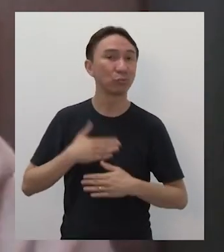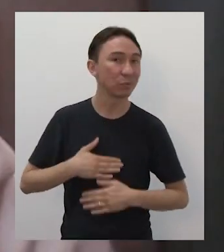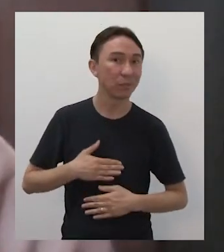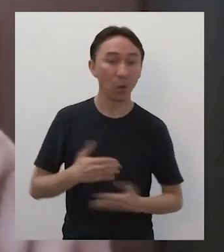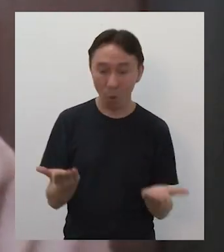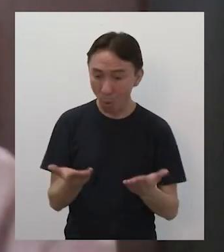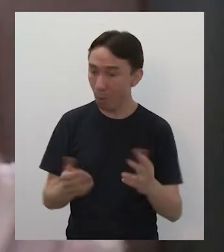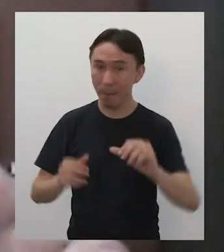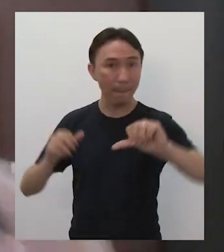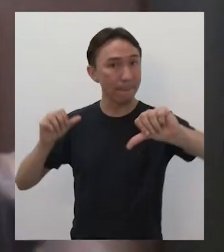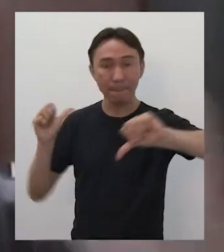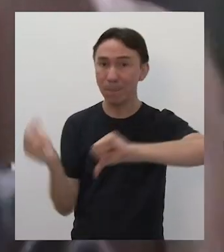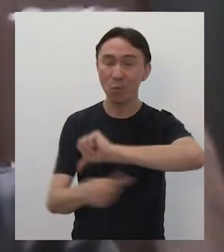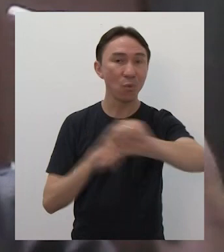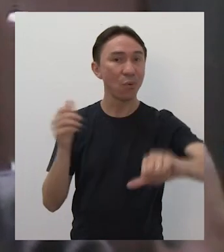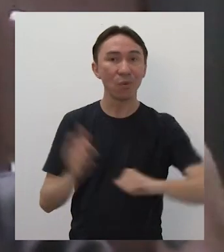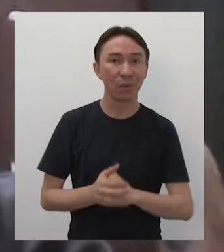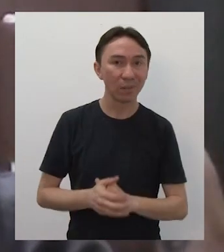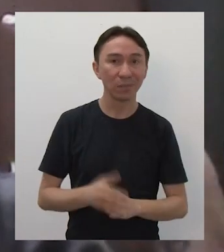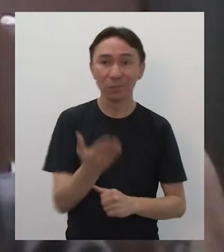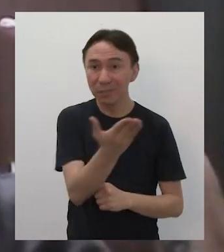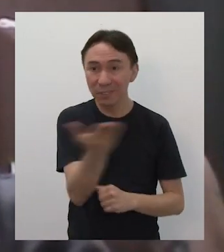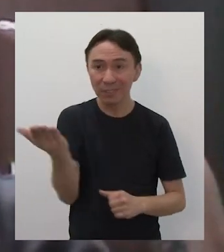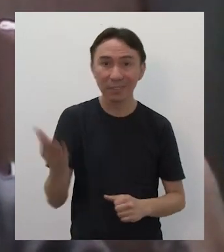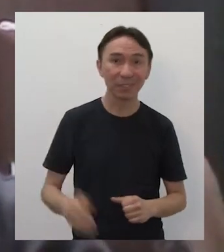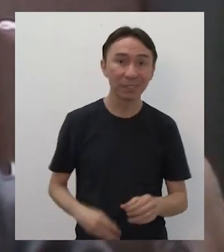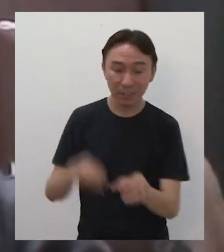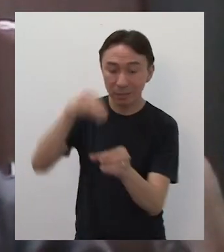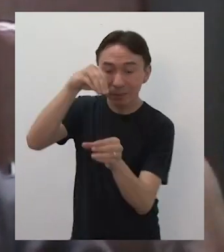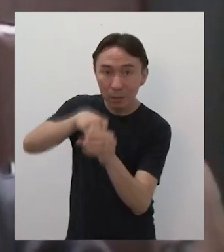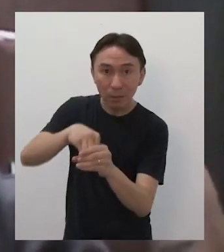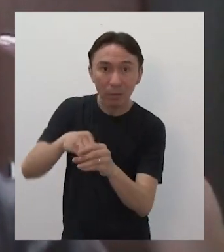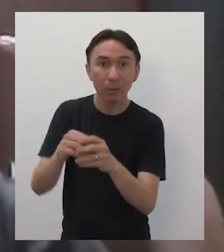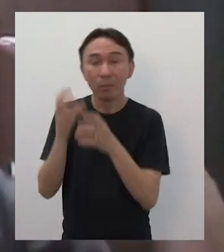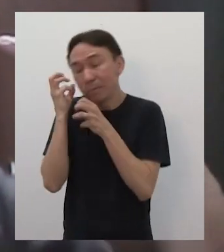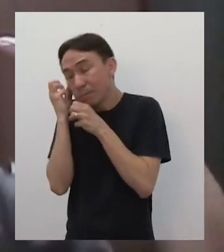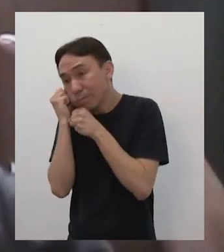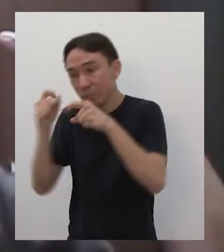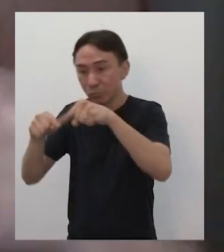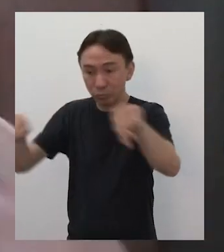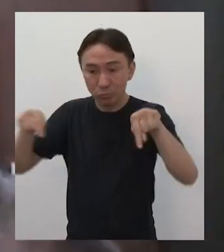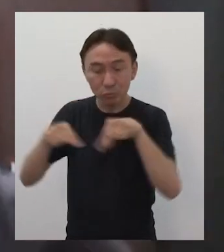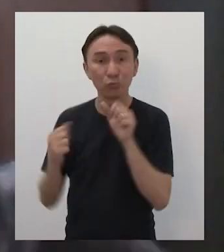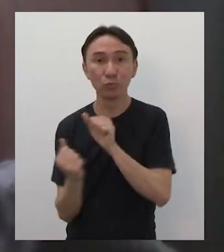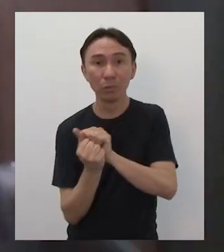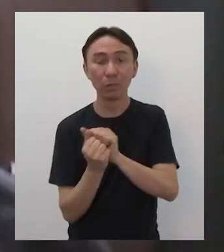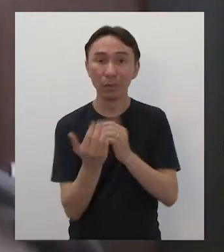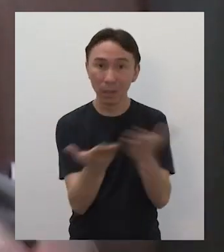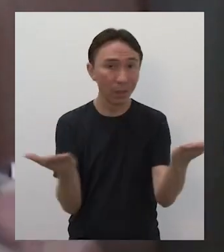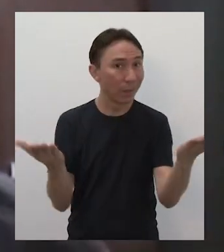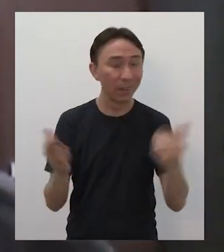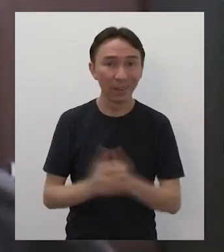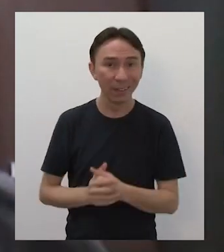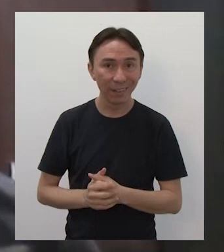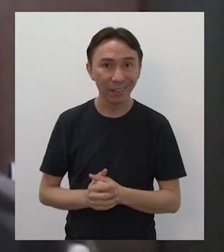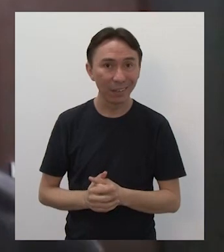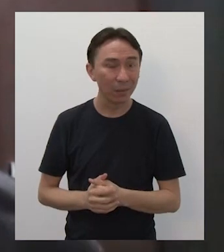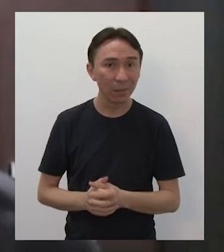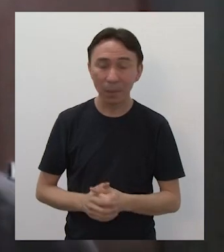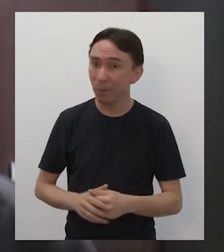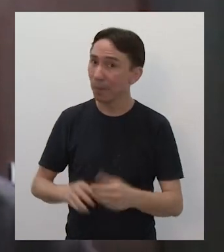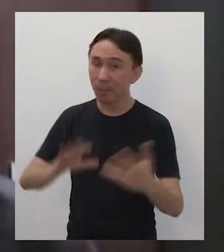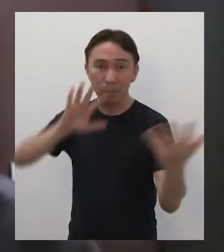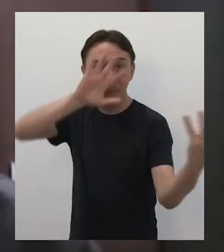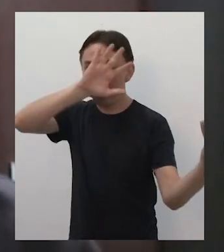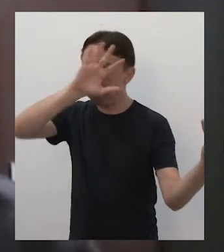mais minha zona de conforto, porque vocês estão dentro do meu quarto agora comigo. Então, houve uma mudança muito grande